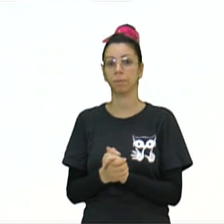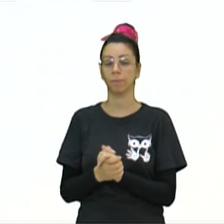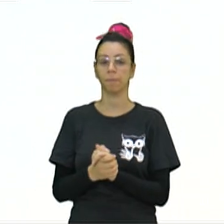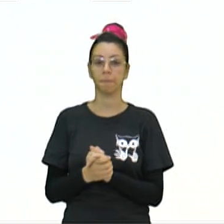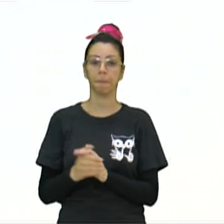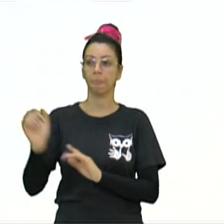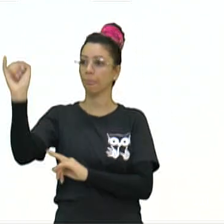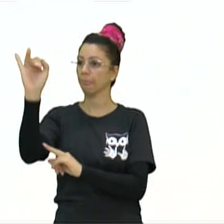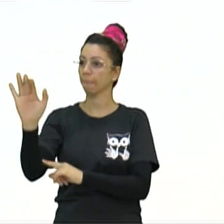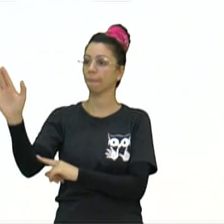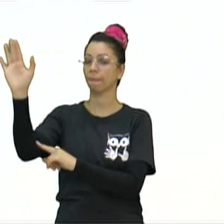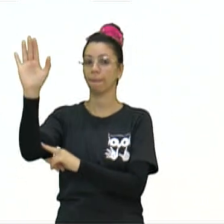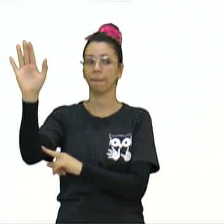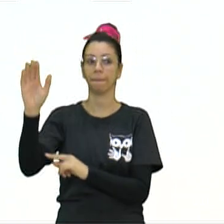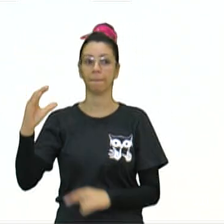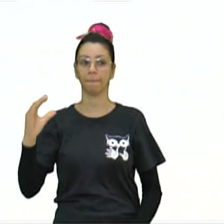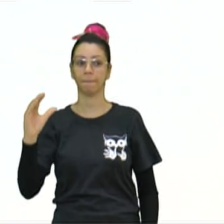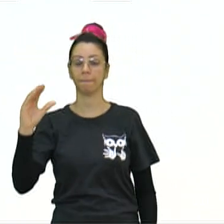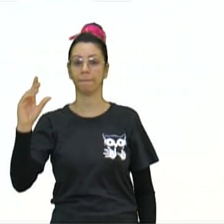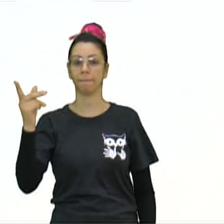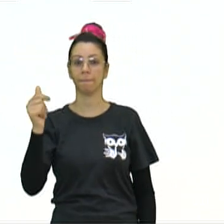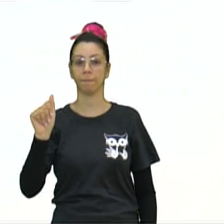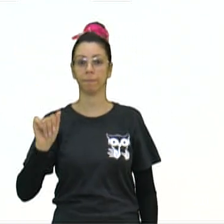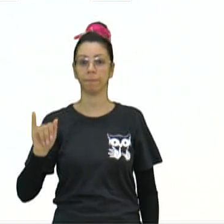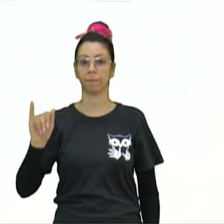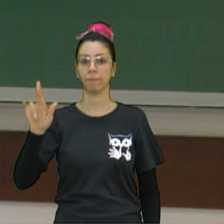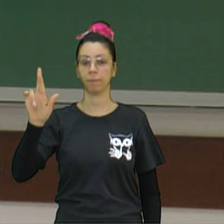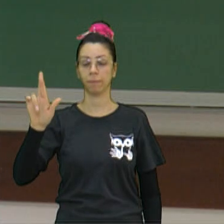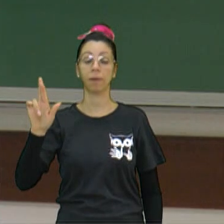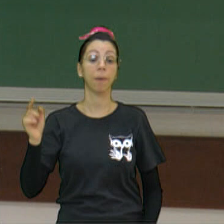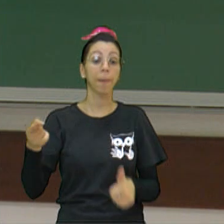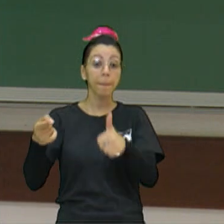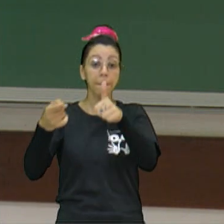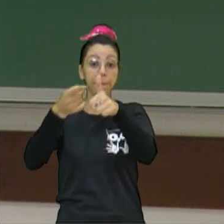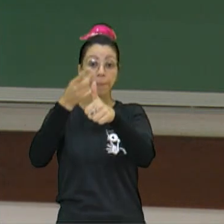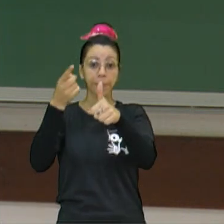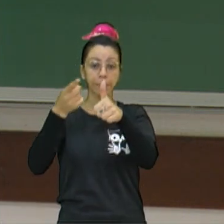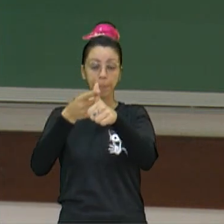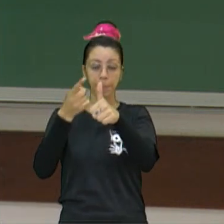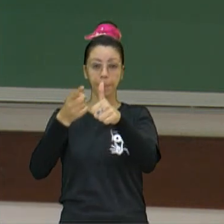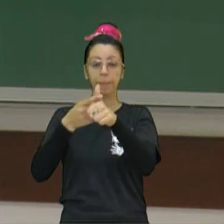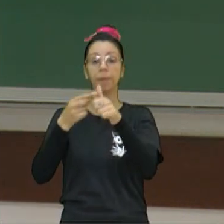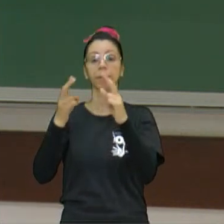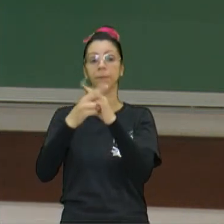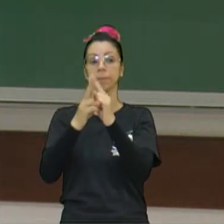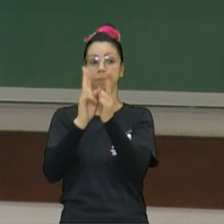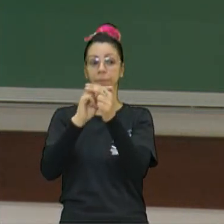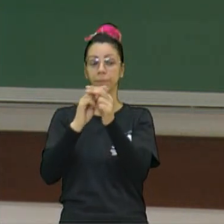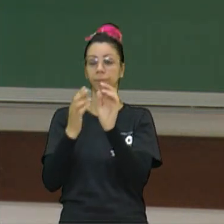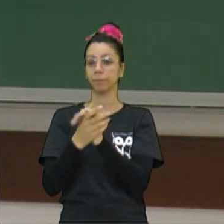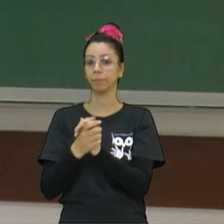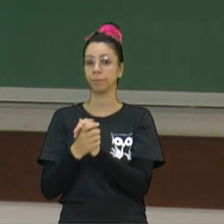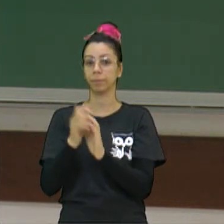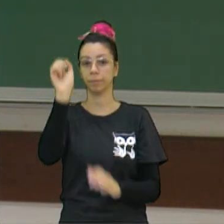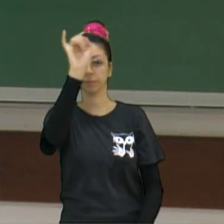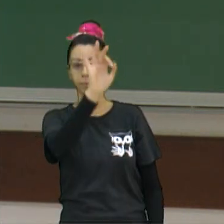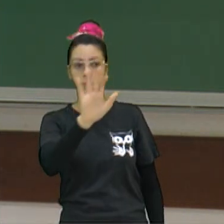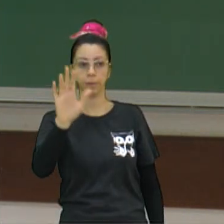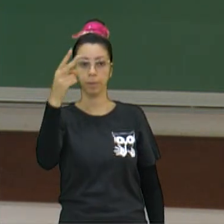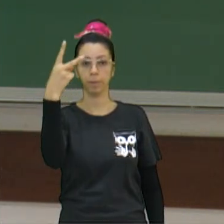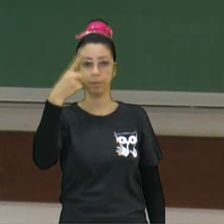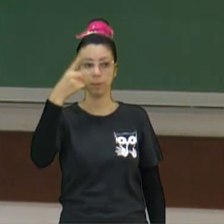aqui é chamado de Chair. Então, é um dos primeiros equipamentos do método Pilates. O segundo, que é esse